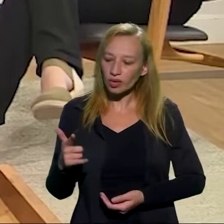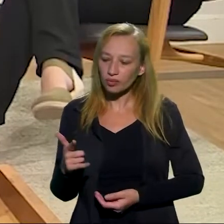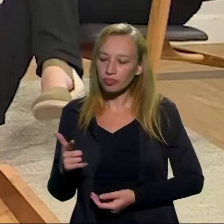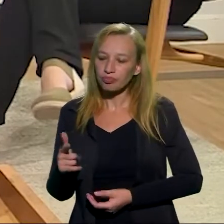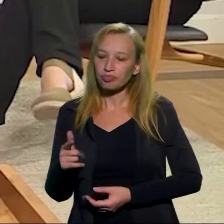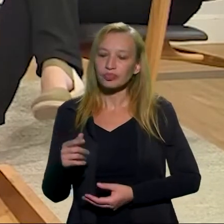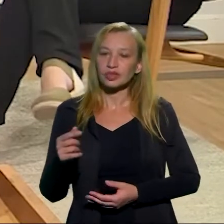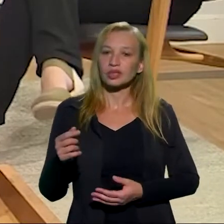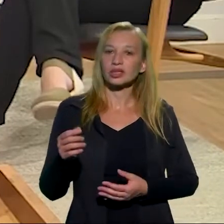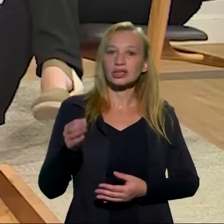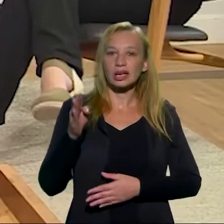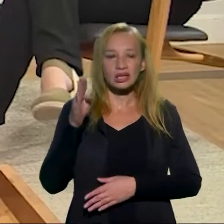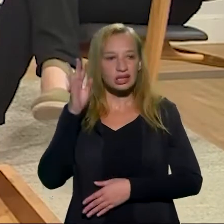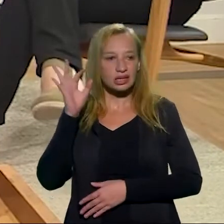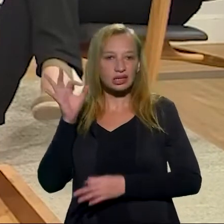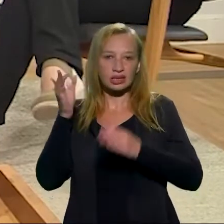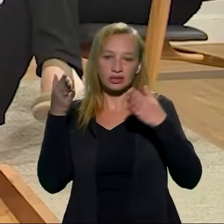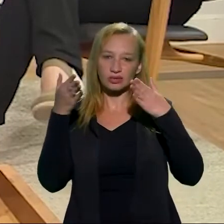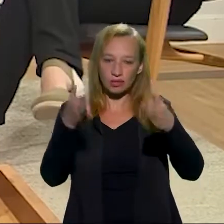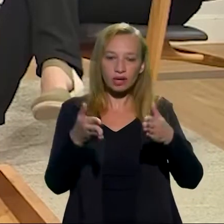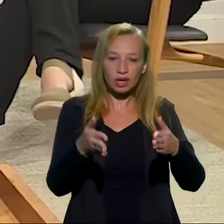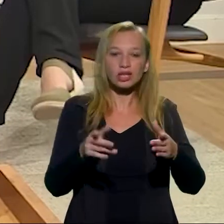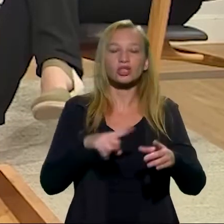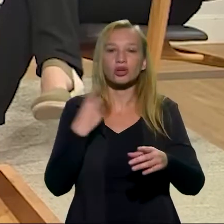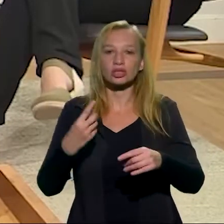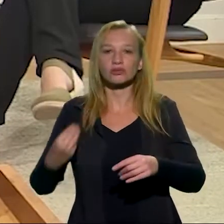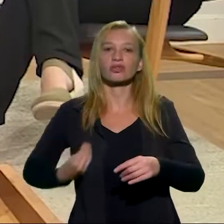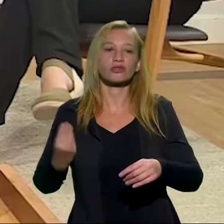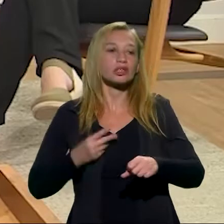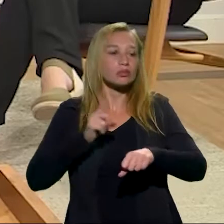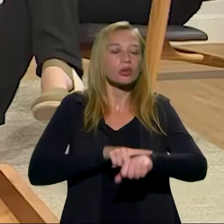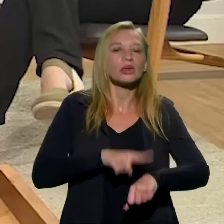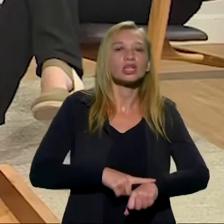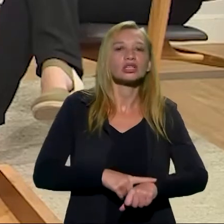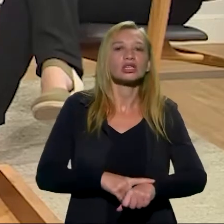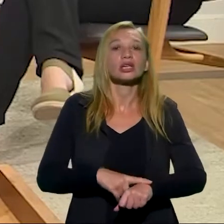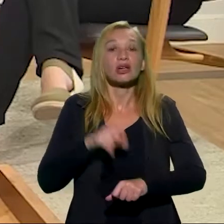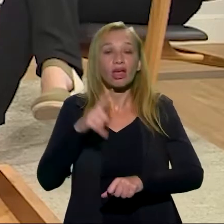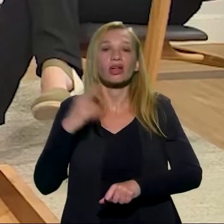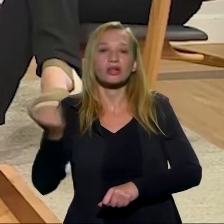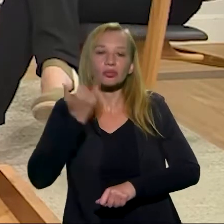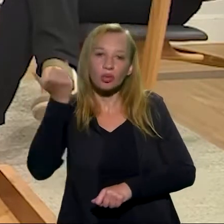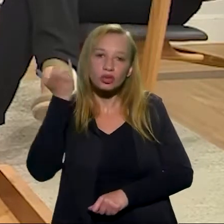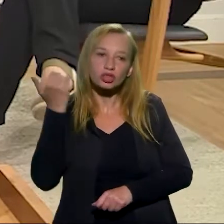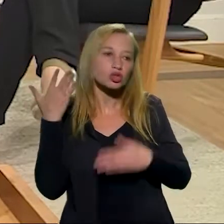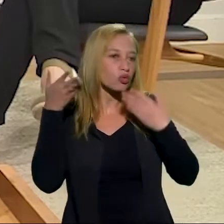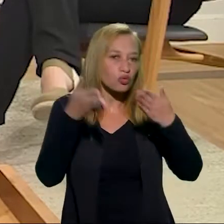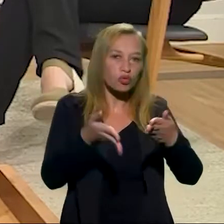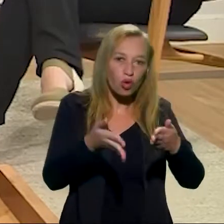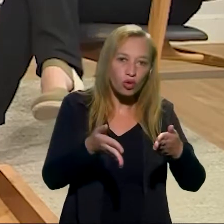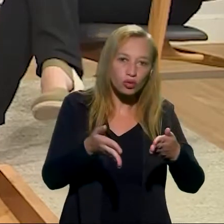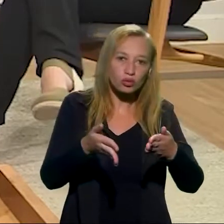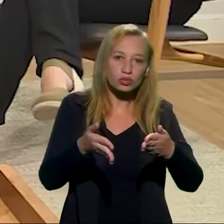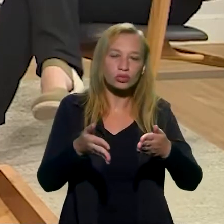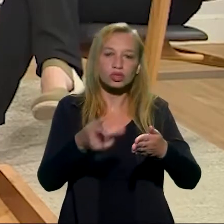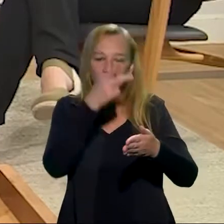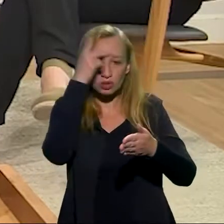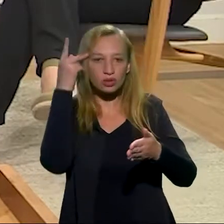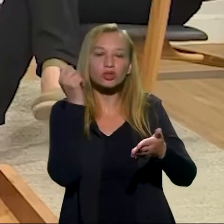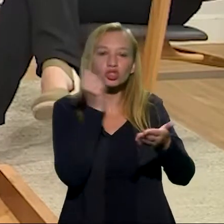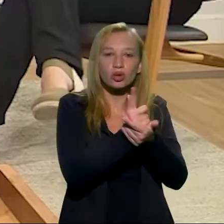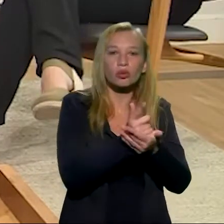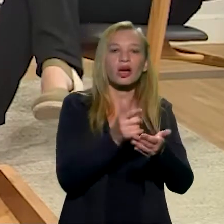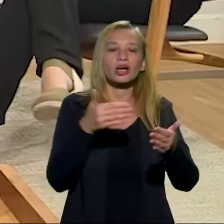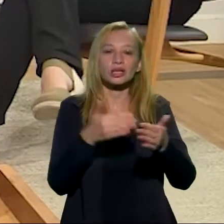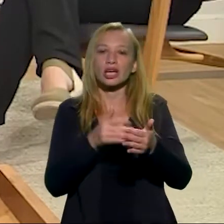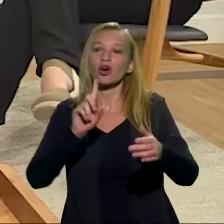tem esse recorte específico, mas o que a gente vê é que a gente está vivendo um momento que é muito importante o foco no consumidor. E